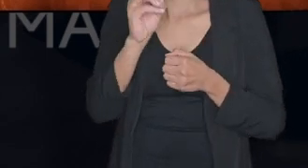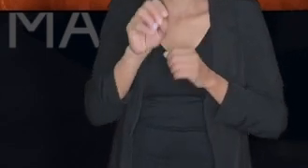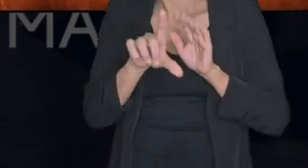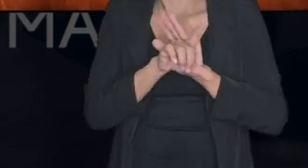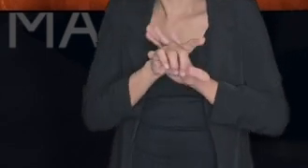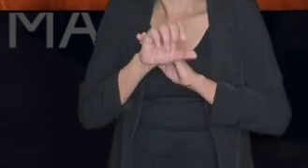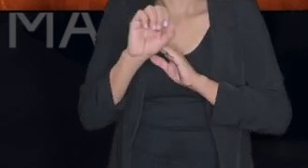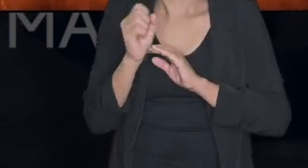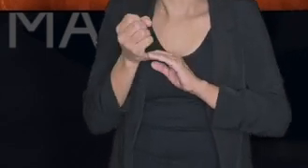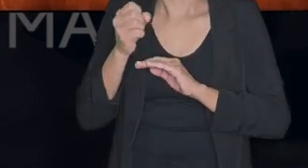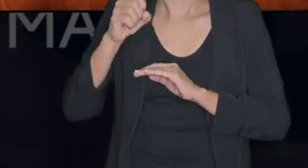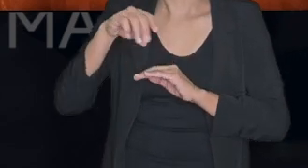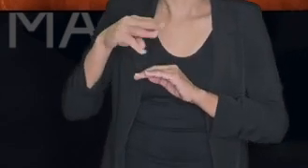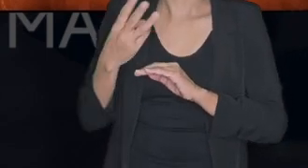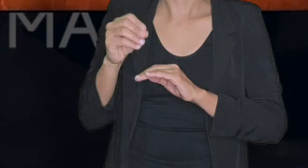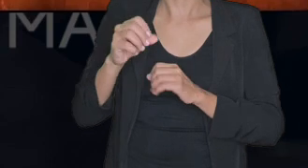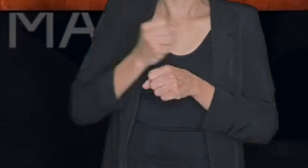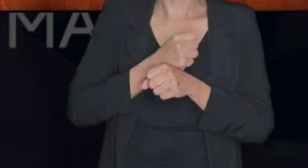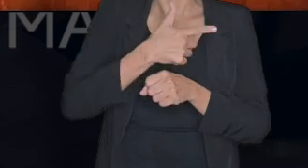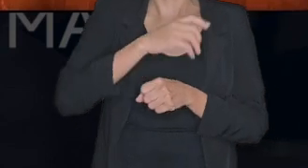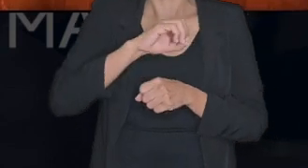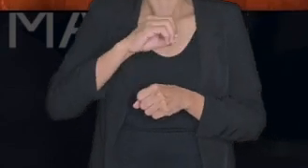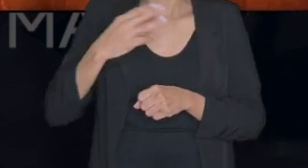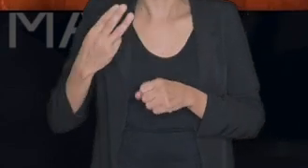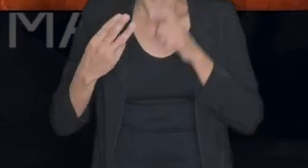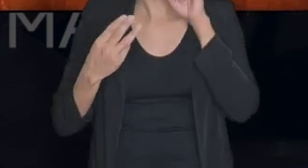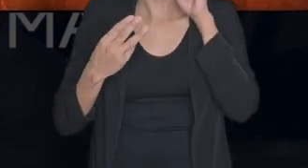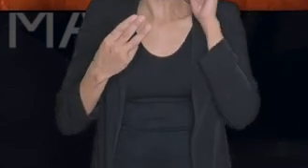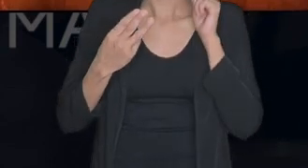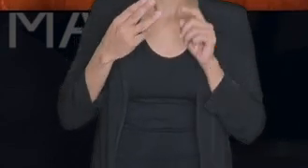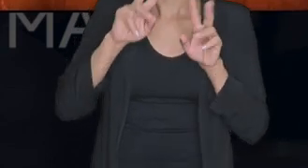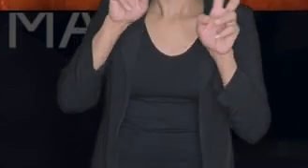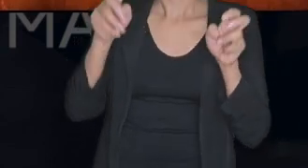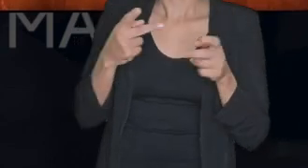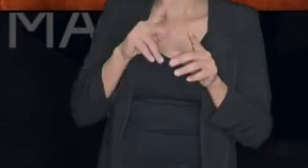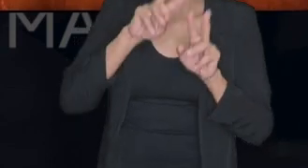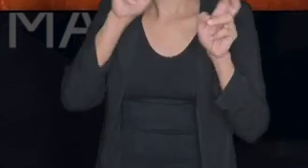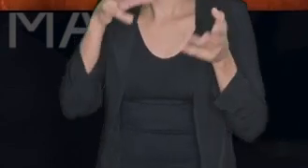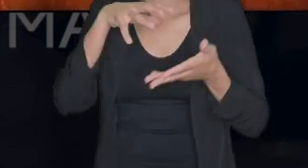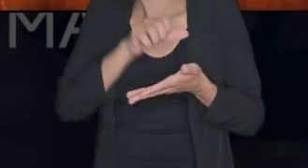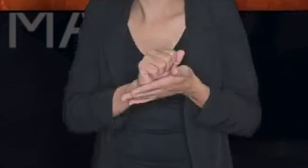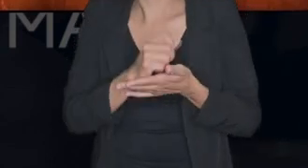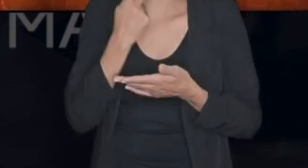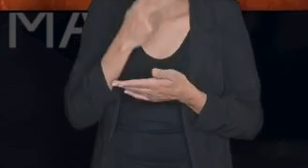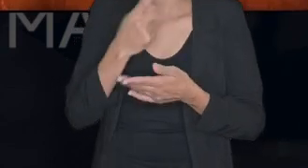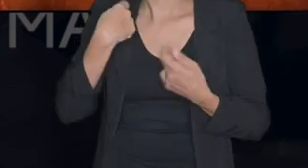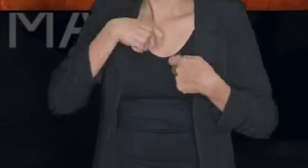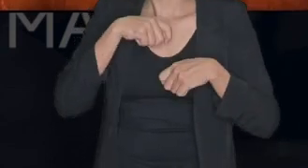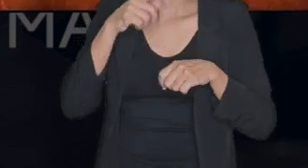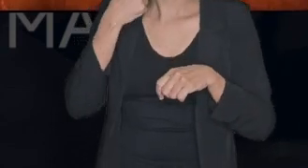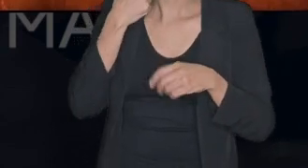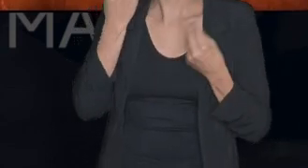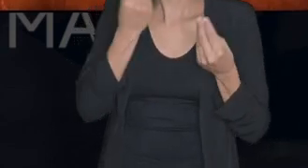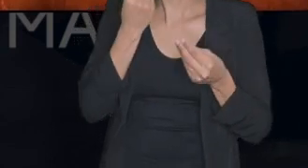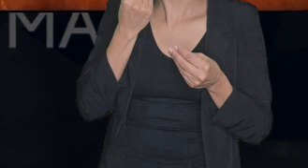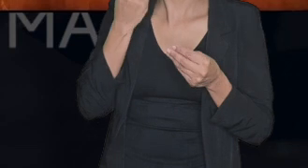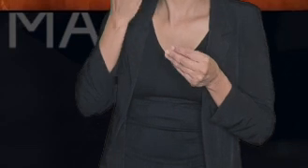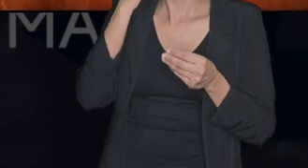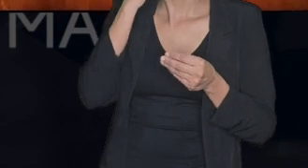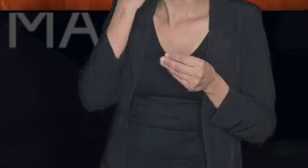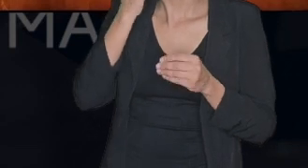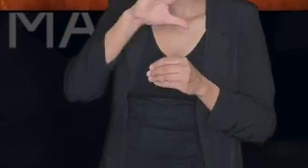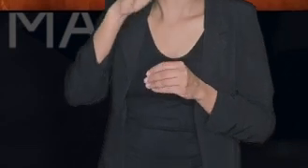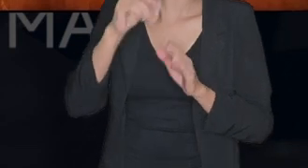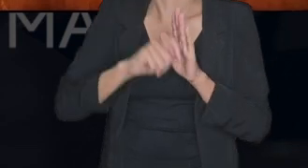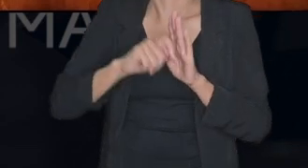que fala do Estatuto de Notários e Registradores. Então, a gente precisa ter neurose por tributo. Simples assim. E vai doer no bolso do